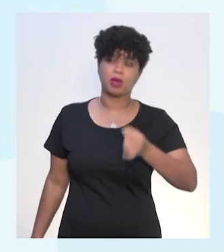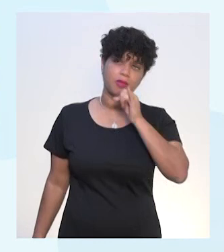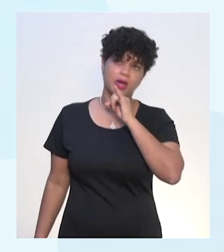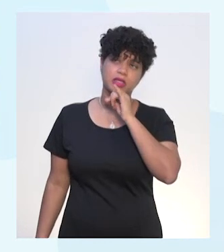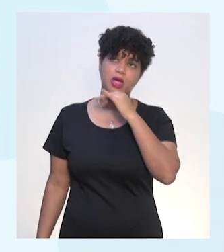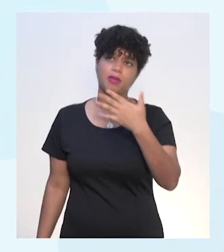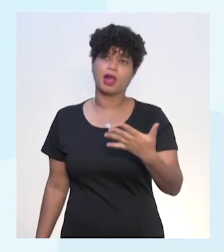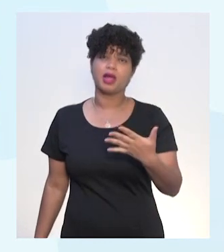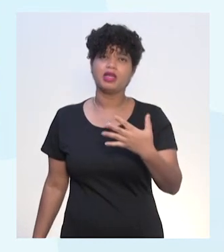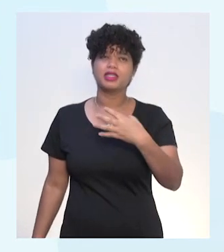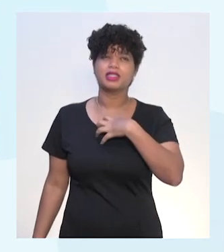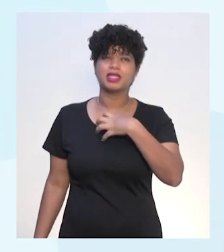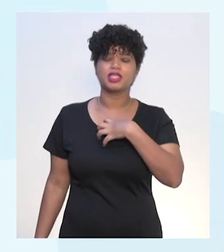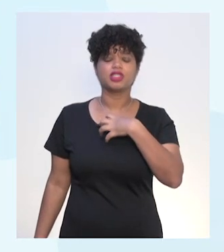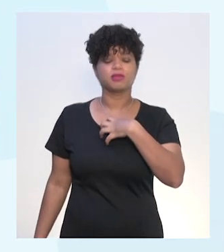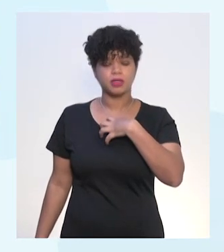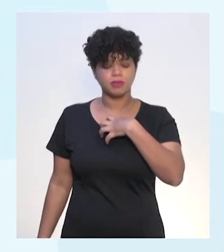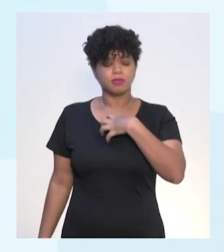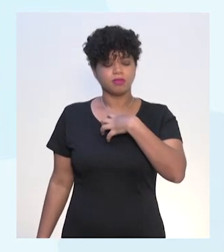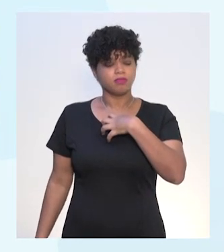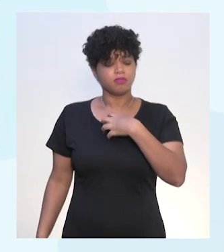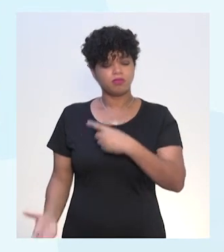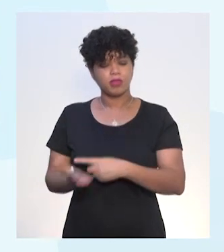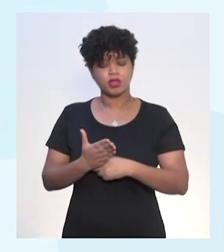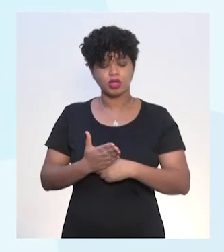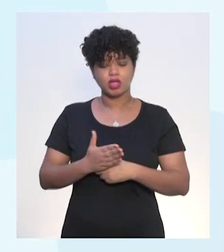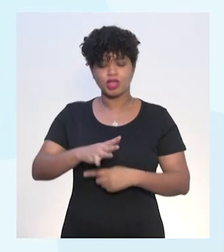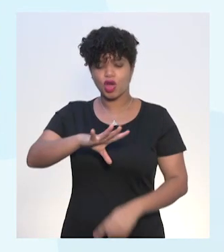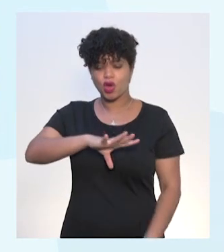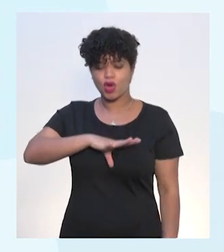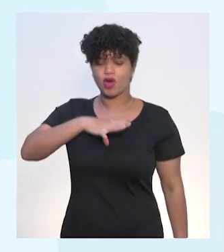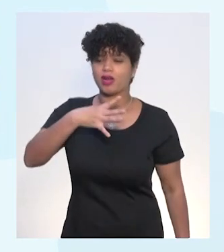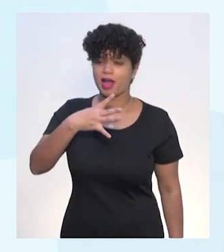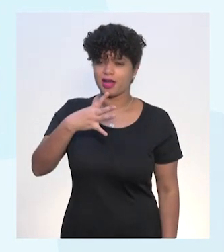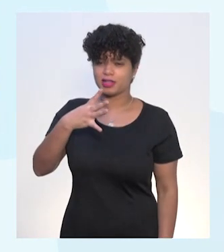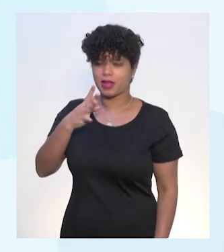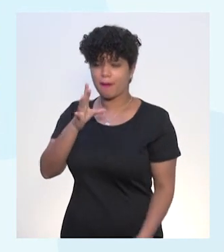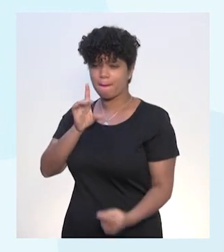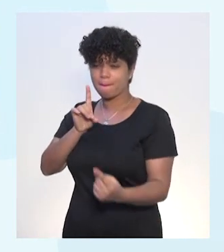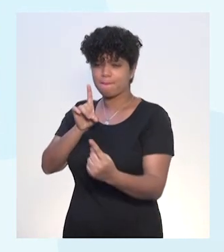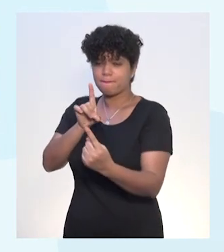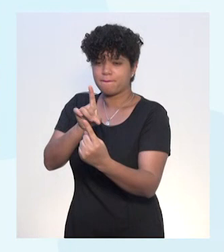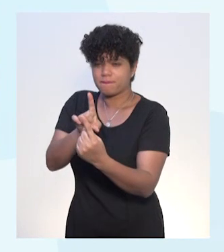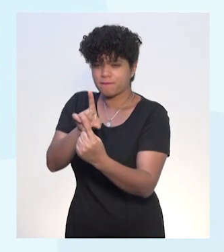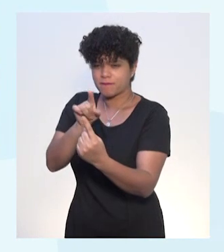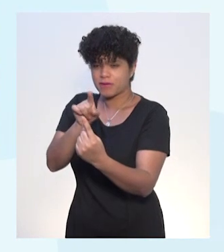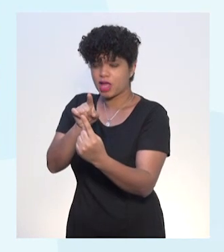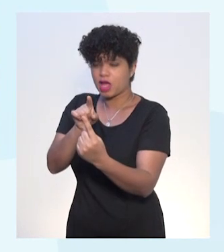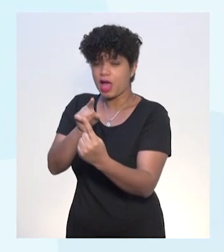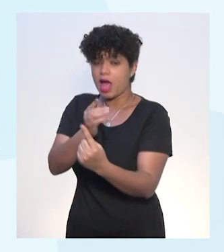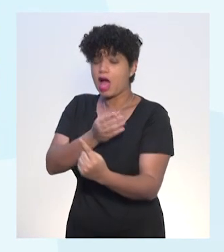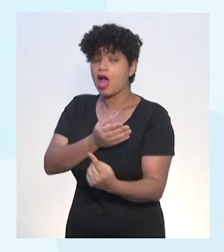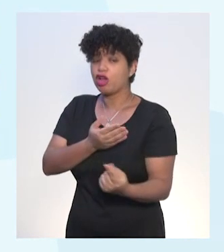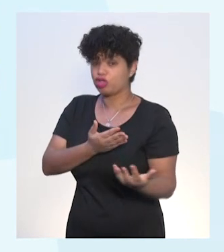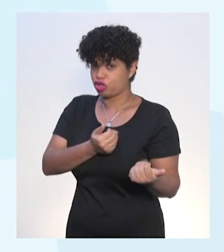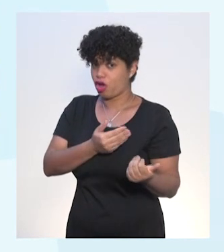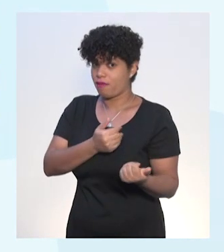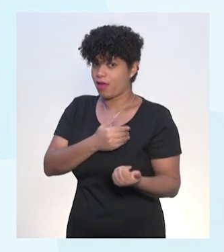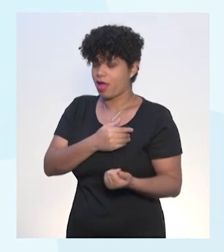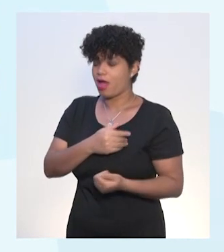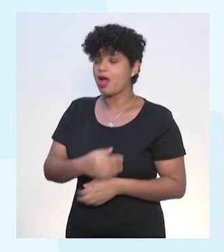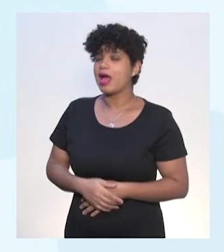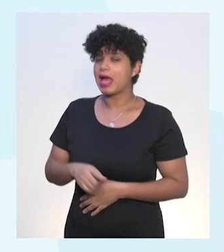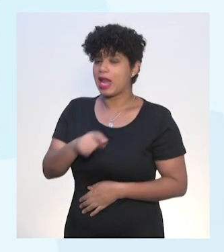chamar aquilo que nos fez ter coragem para conversar pela primeira vez com outro outro estudante que não